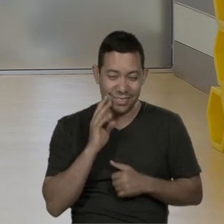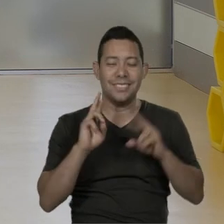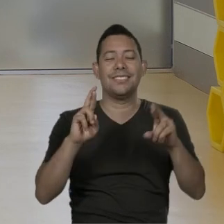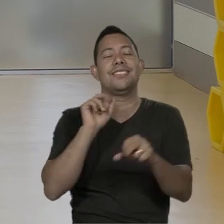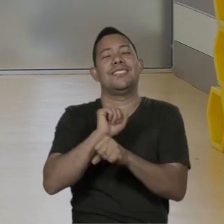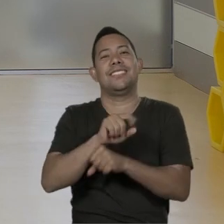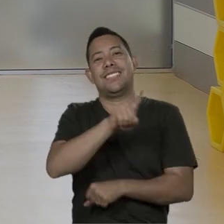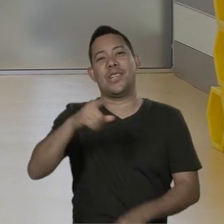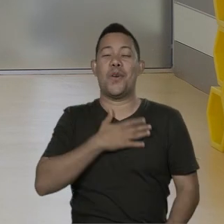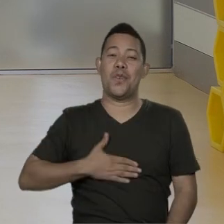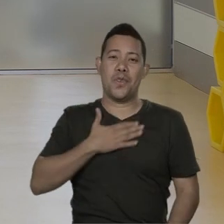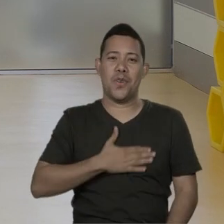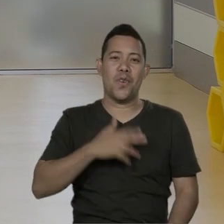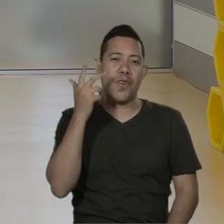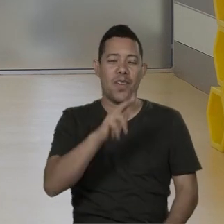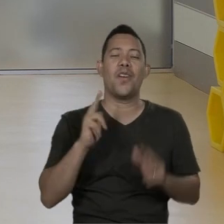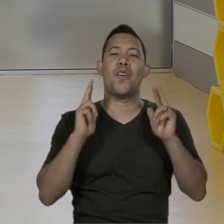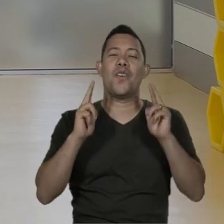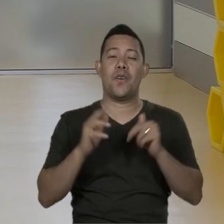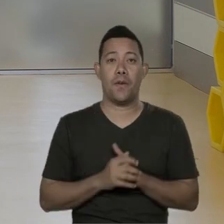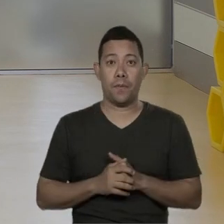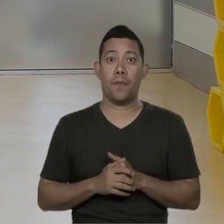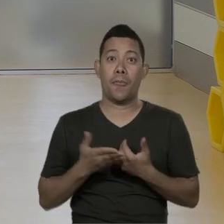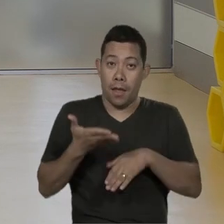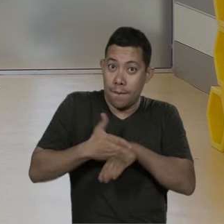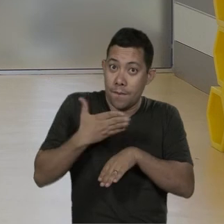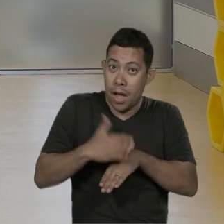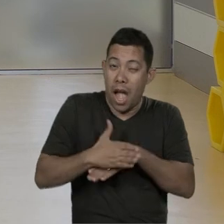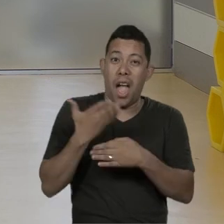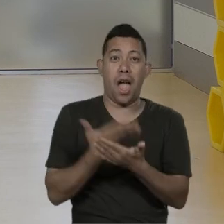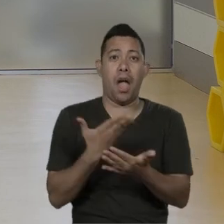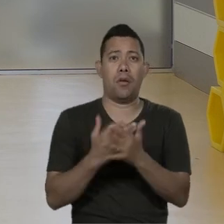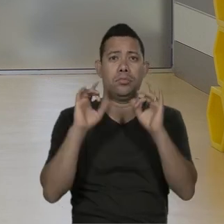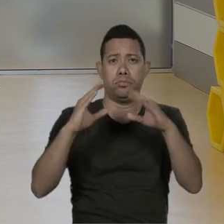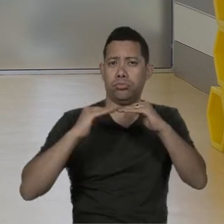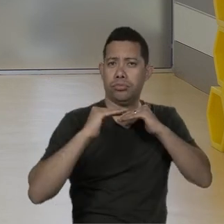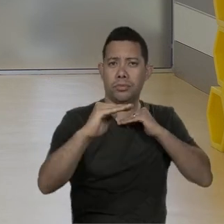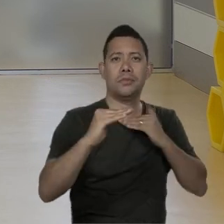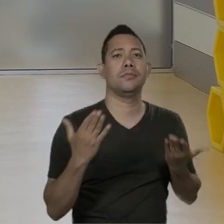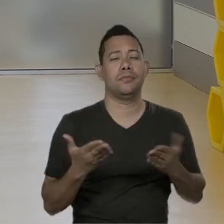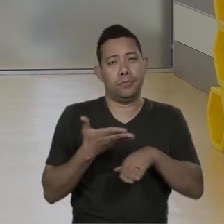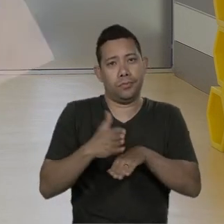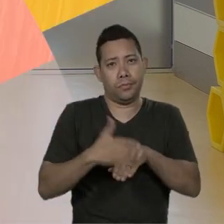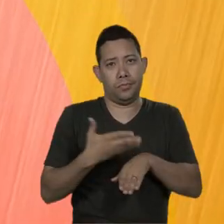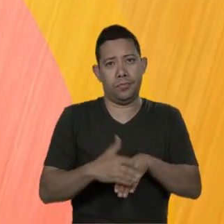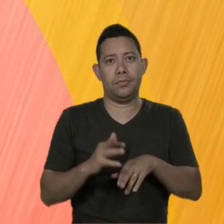que tenham gostado, curtido muito essa prática, essa aula contínua de